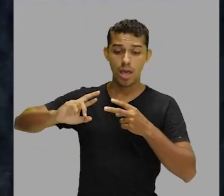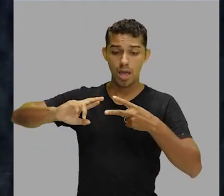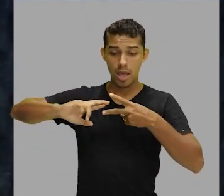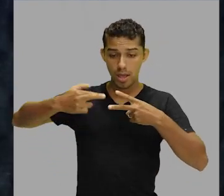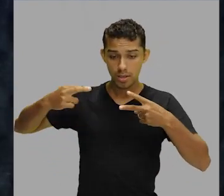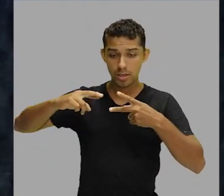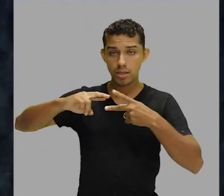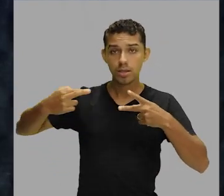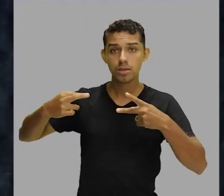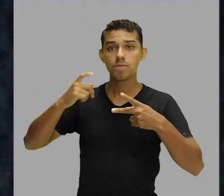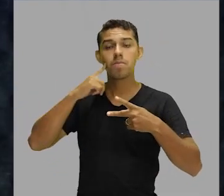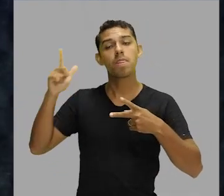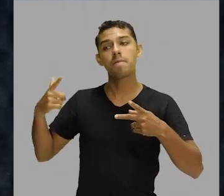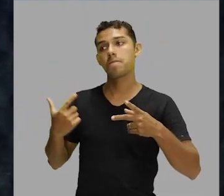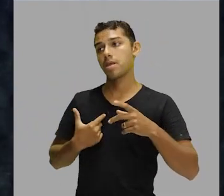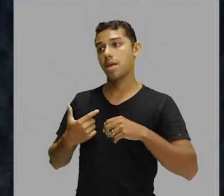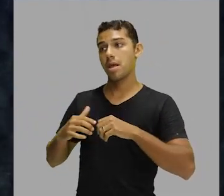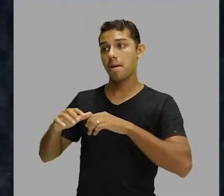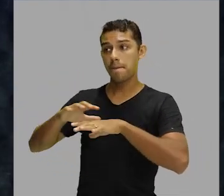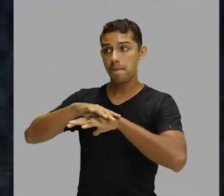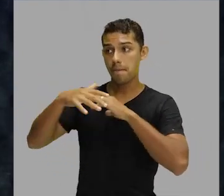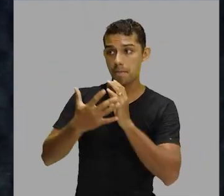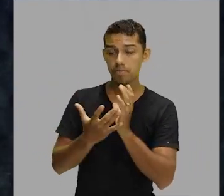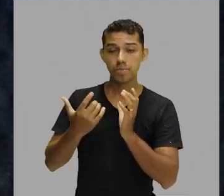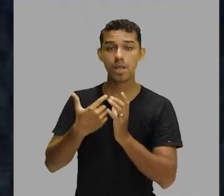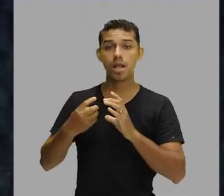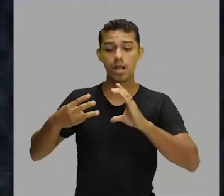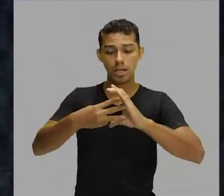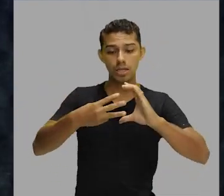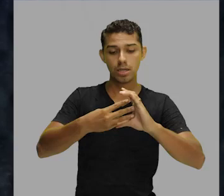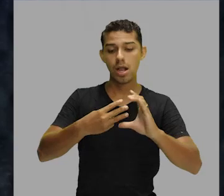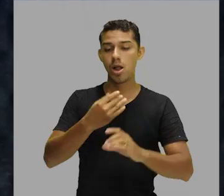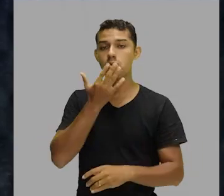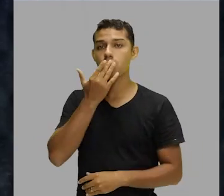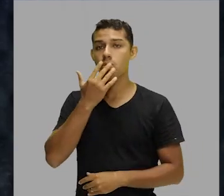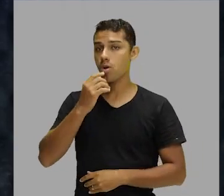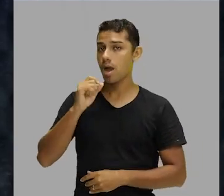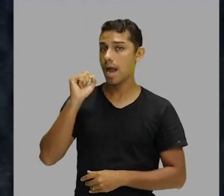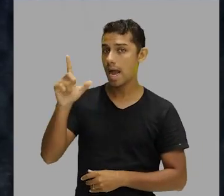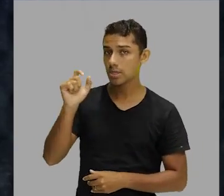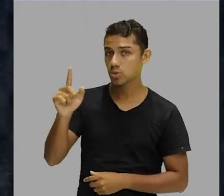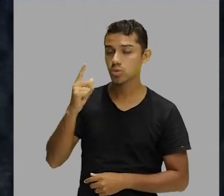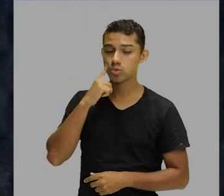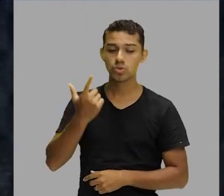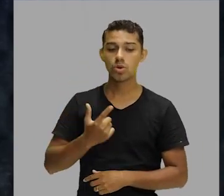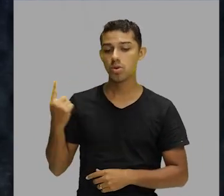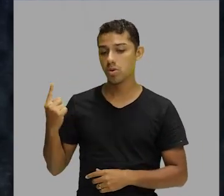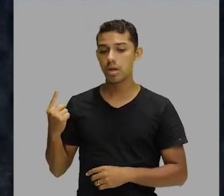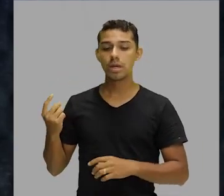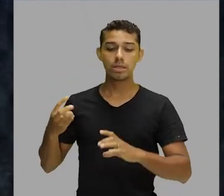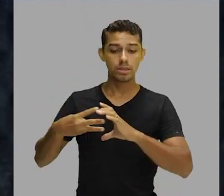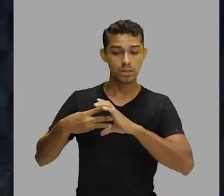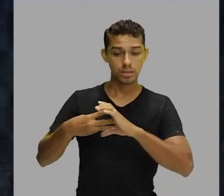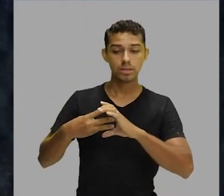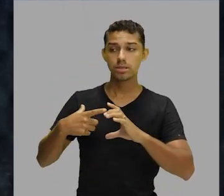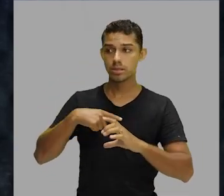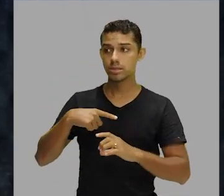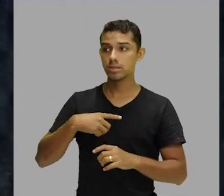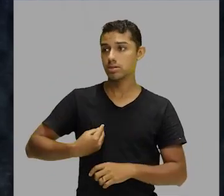membrana plasmática, a célula é tudo isso aqui que está de azul. Então, na membrana plasmática dessa célula, existem